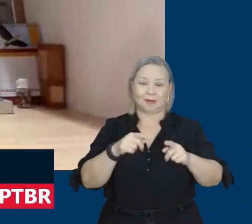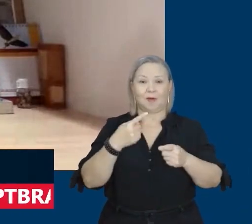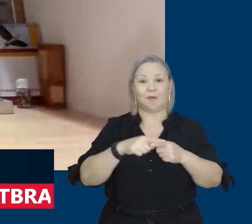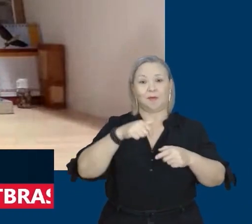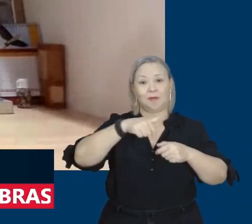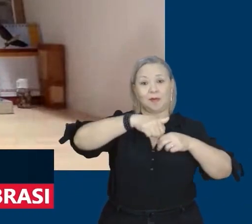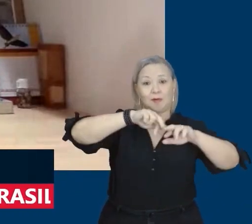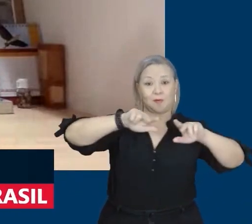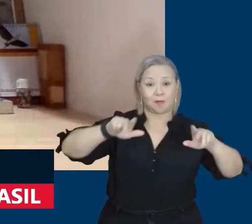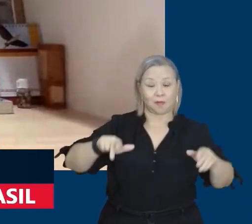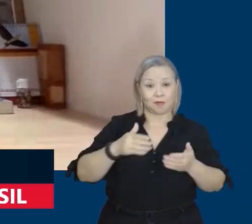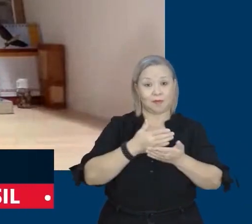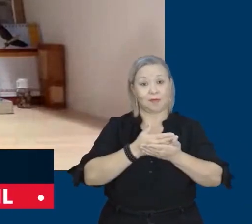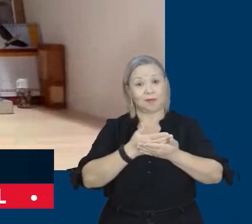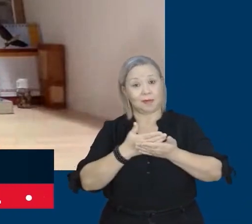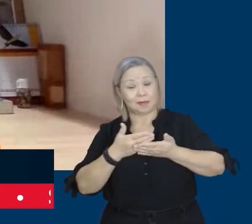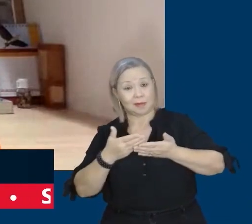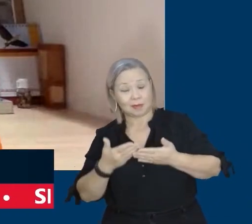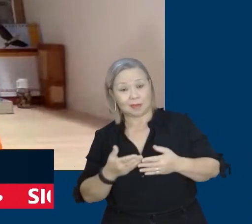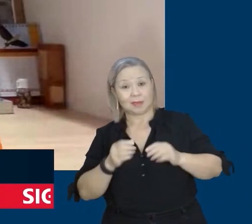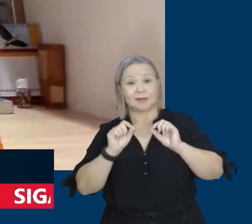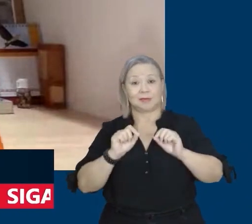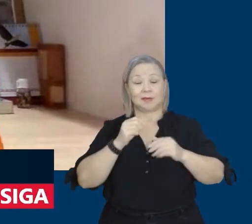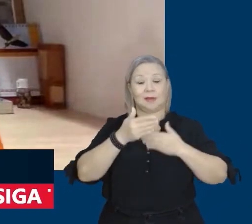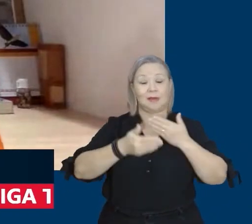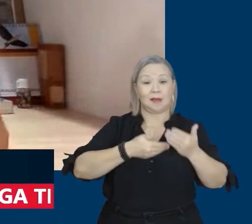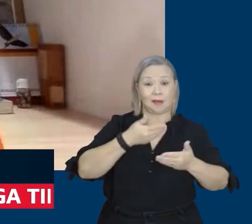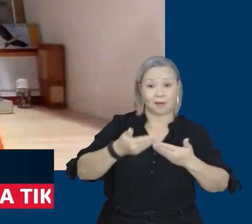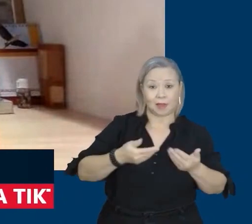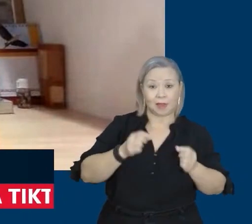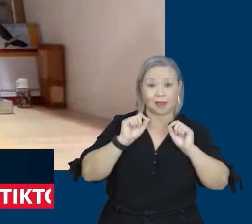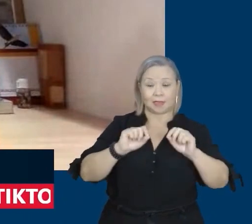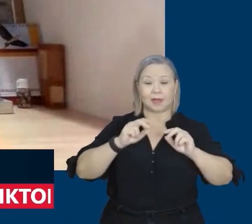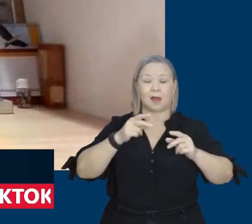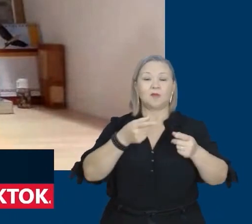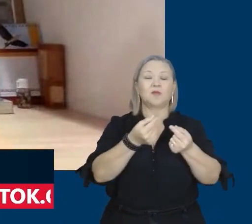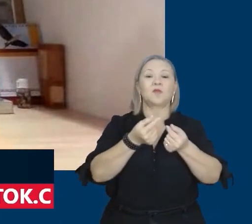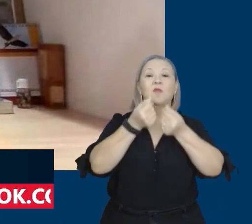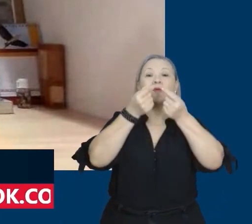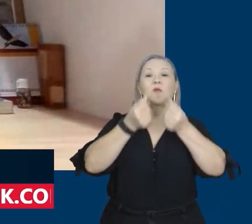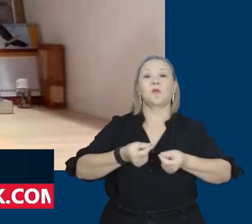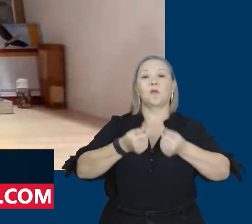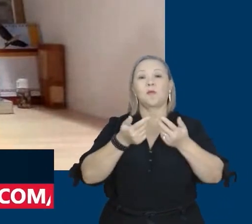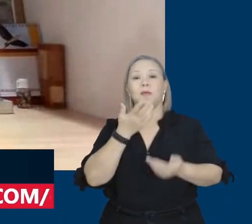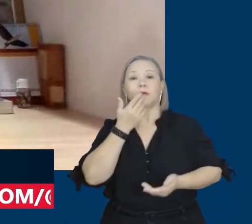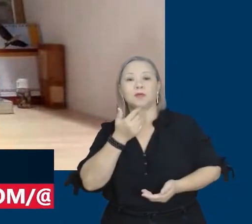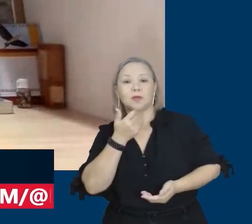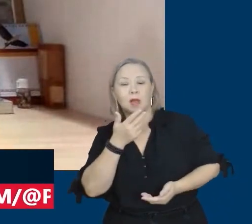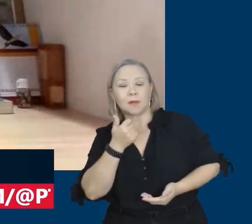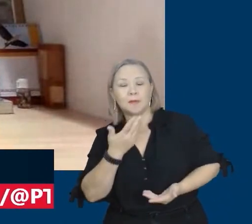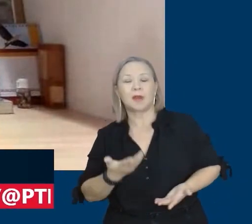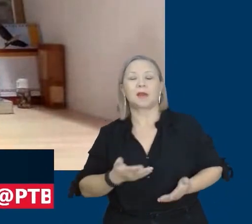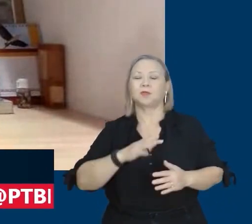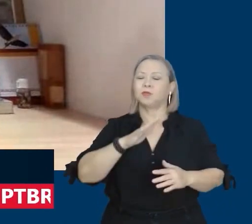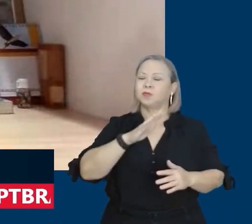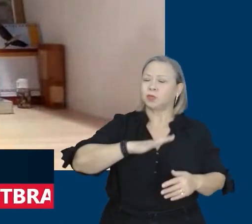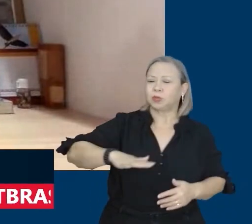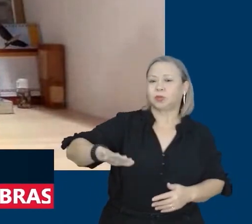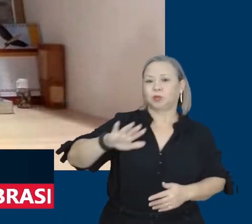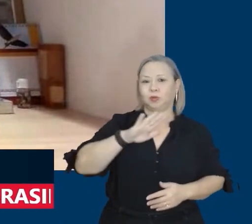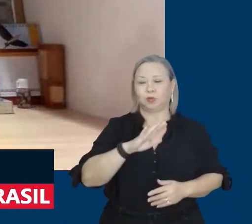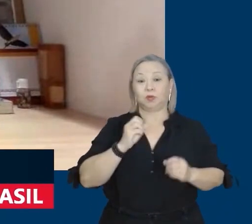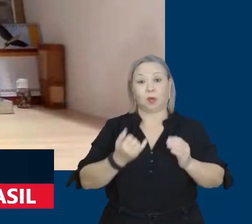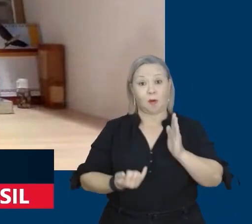do preço dos alimentos do preço de todos os outros setores ele puxa a inflação nem tão boa parte da